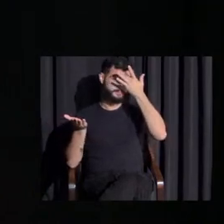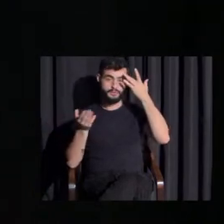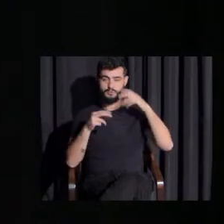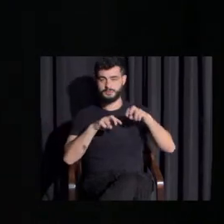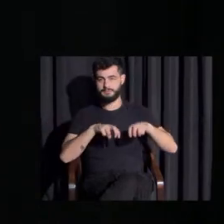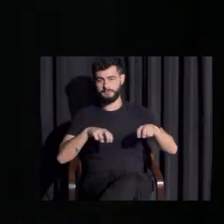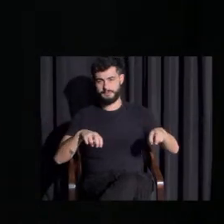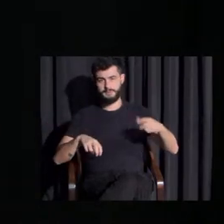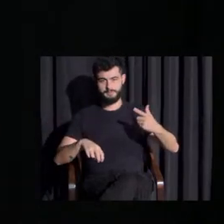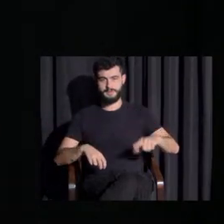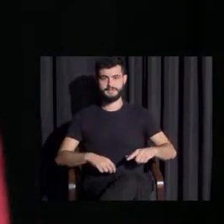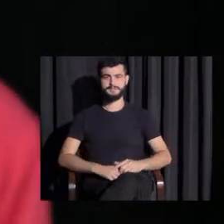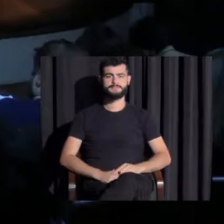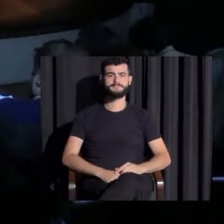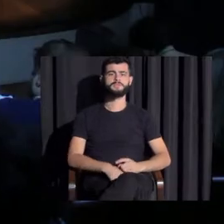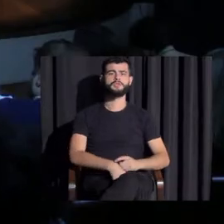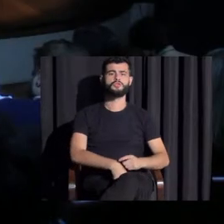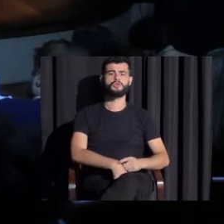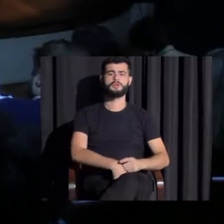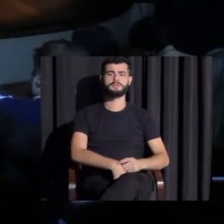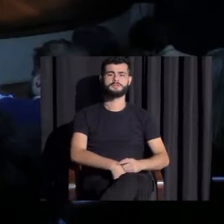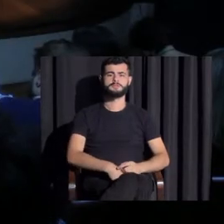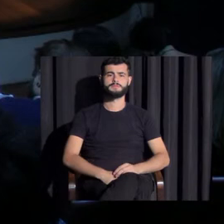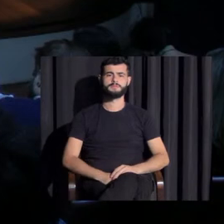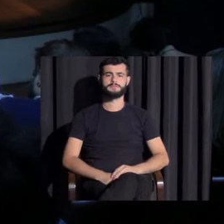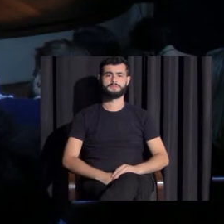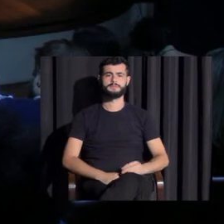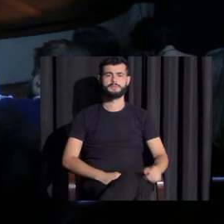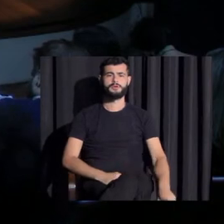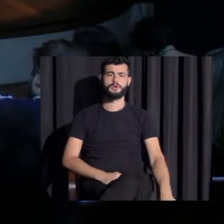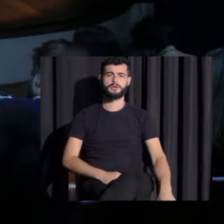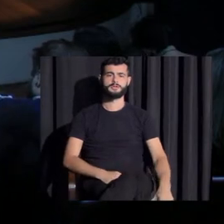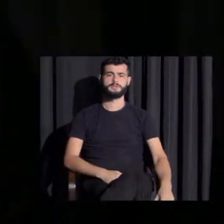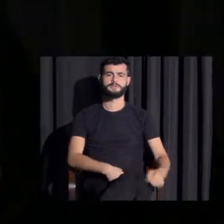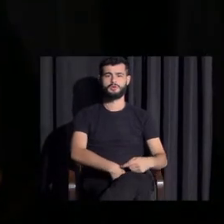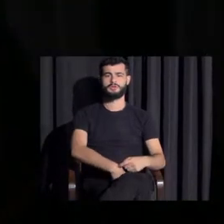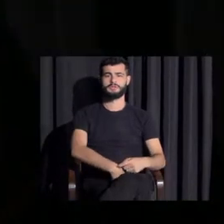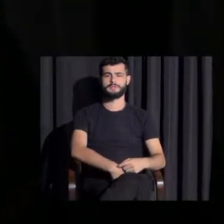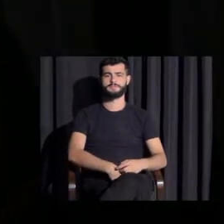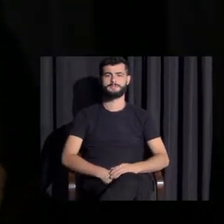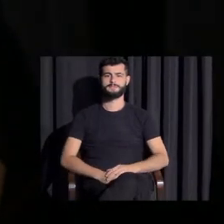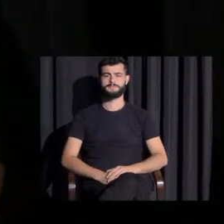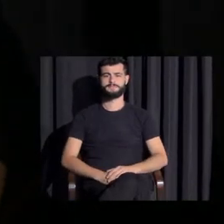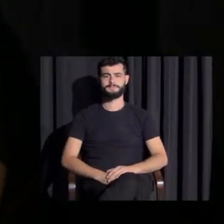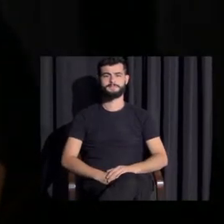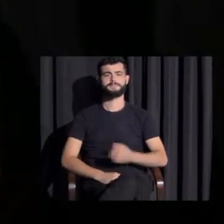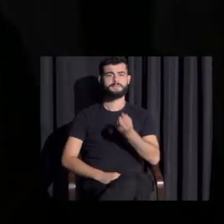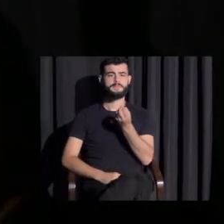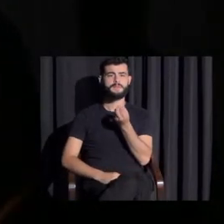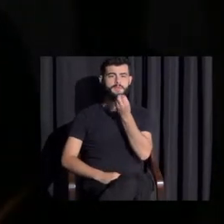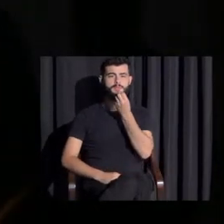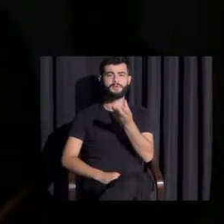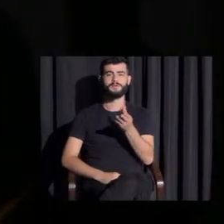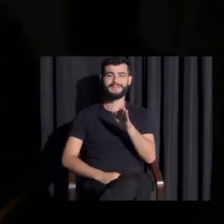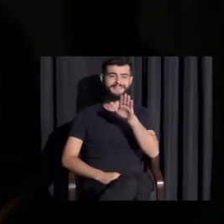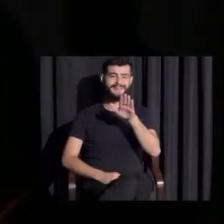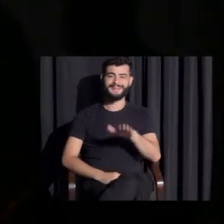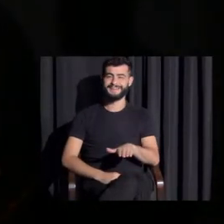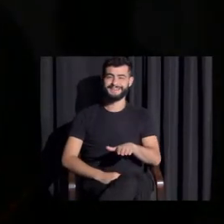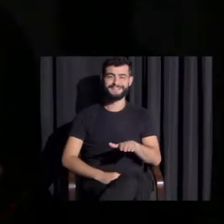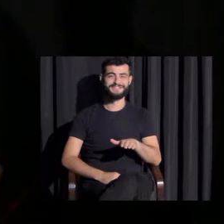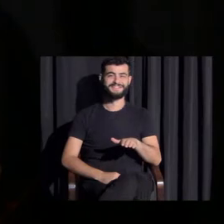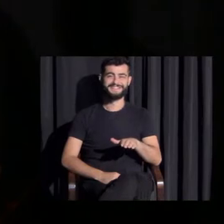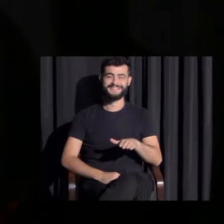mesa. Obrigado, Lígia. Uma boa tarde para todo mundo que está aqui hoje, para quem também está